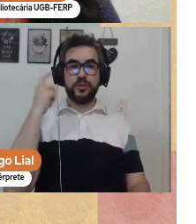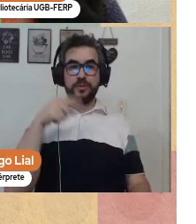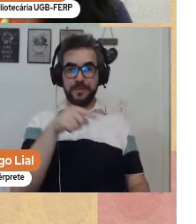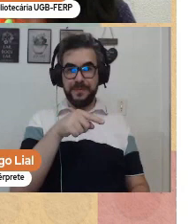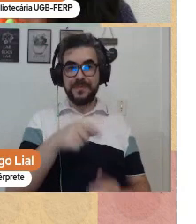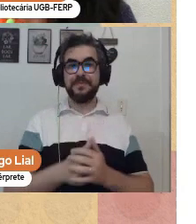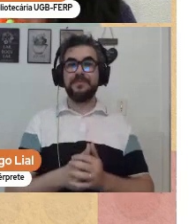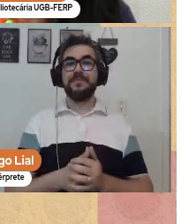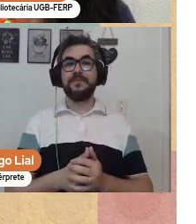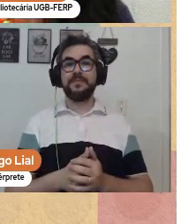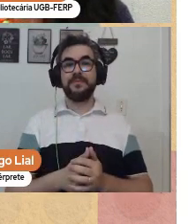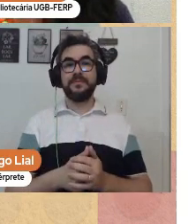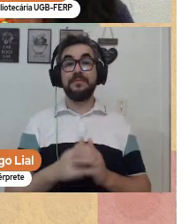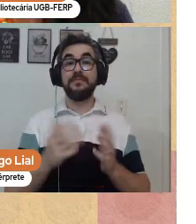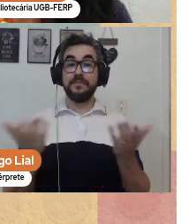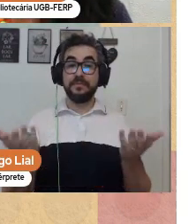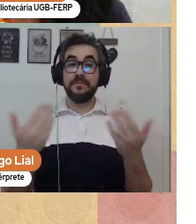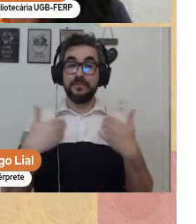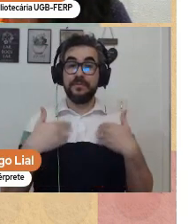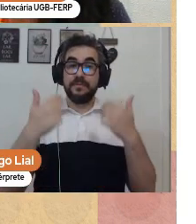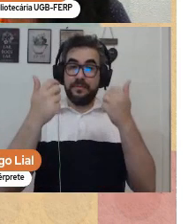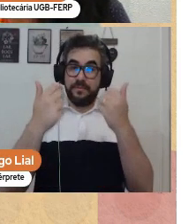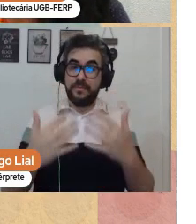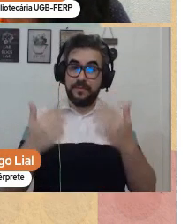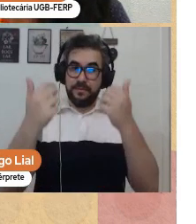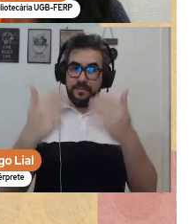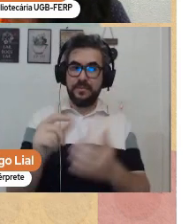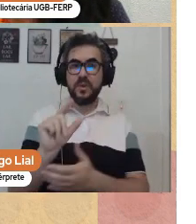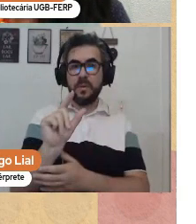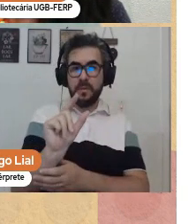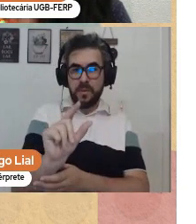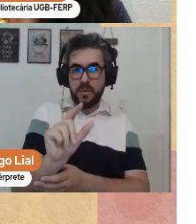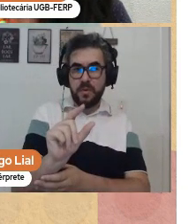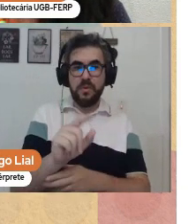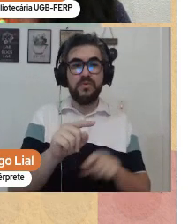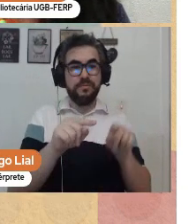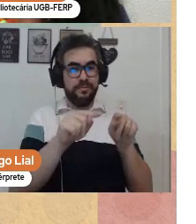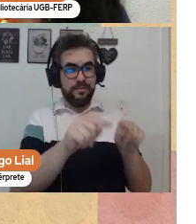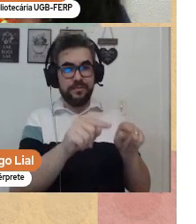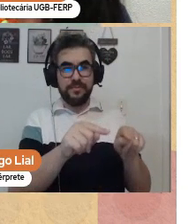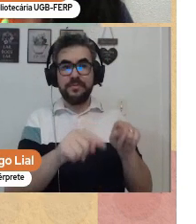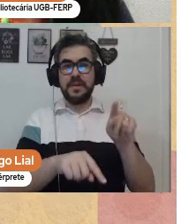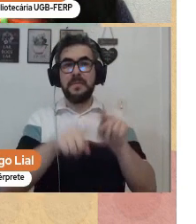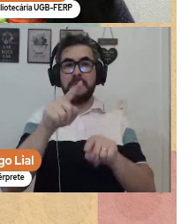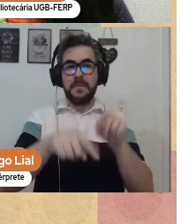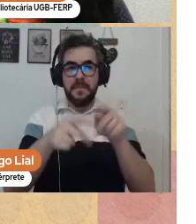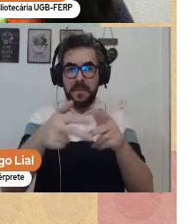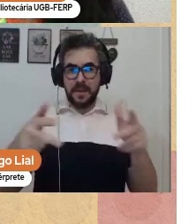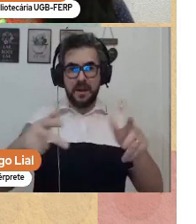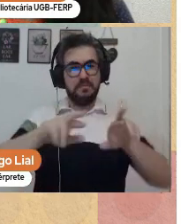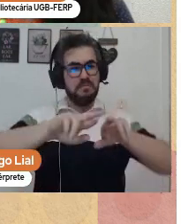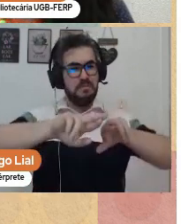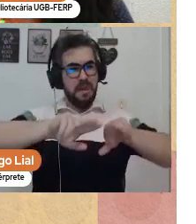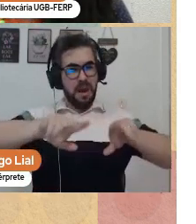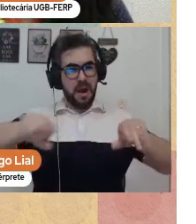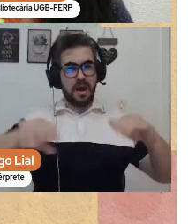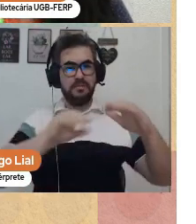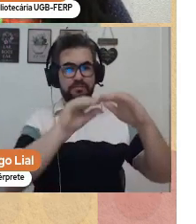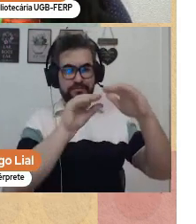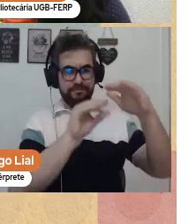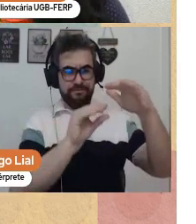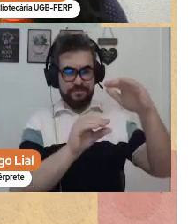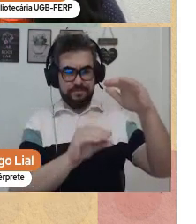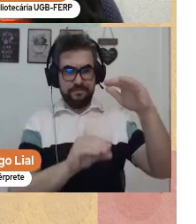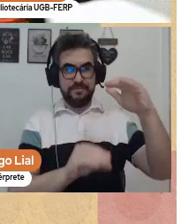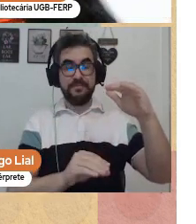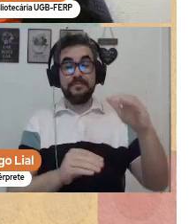um pouquinho dele, desse acervo tão rico, eu preciso mencionar sobre a criação da COC